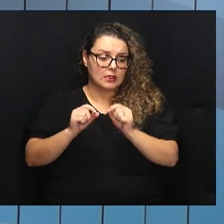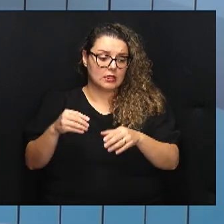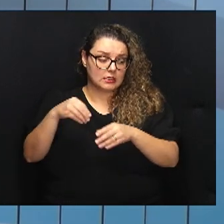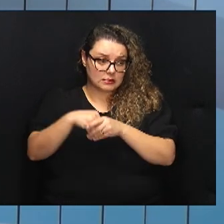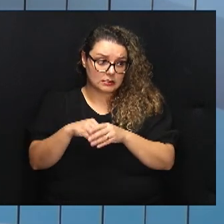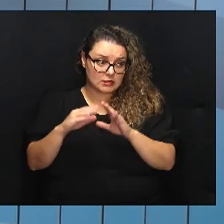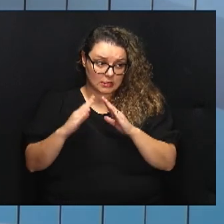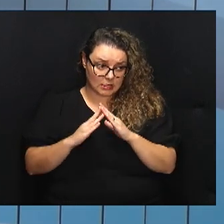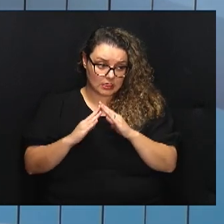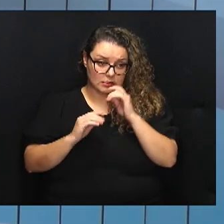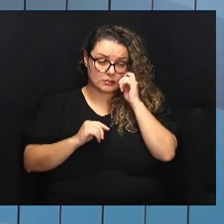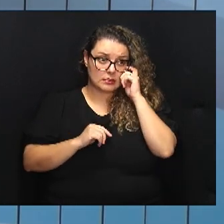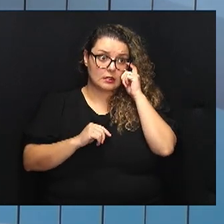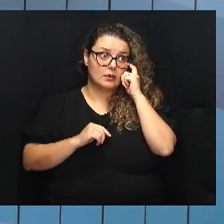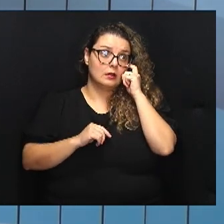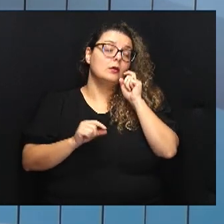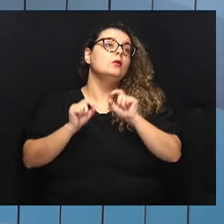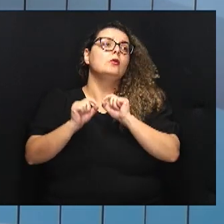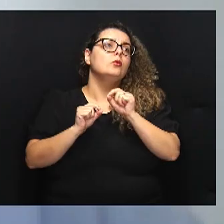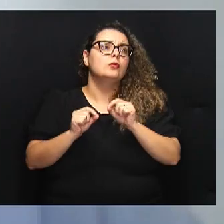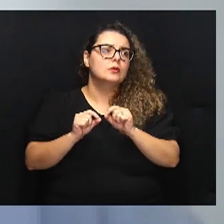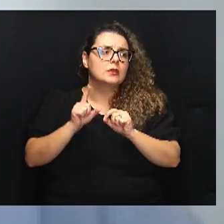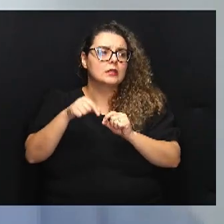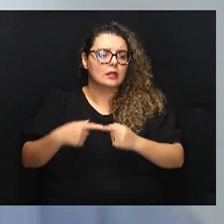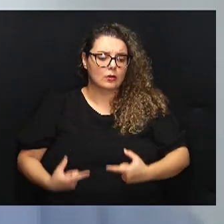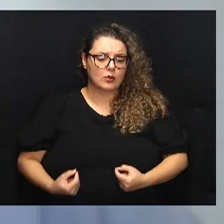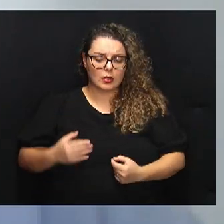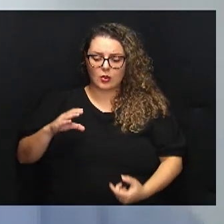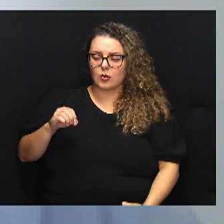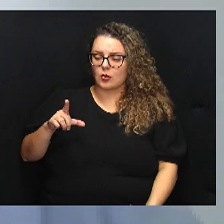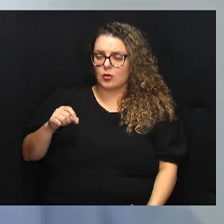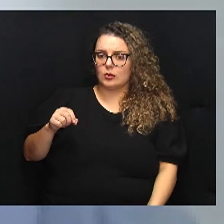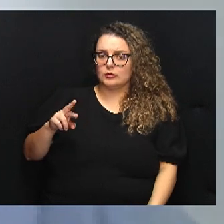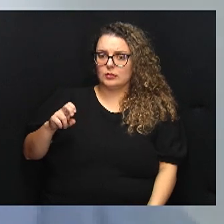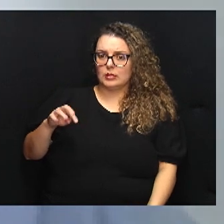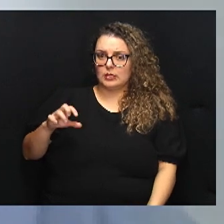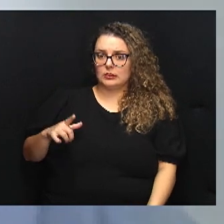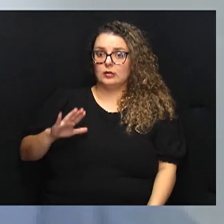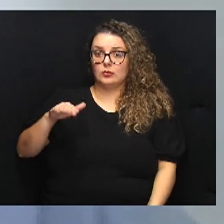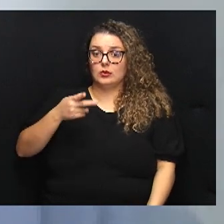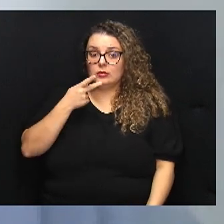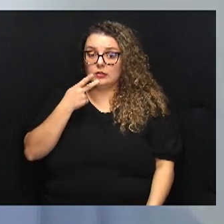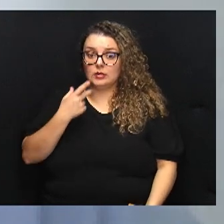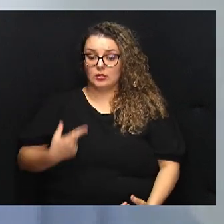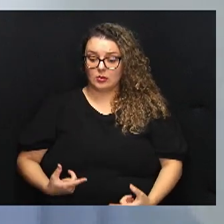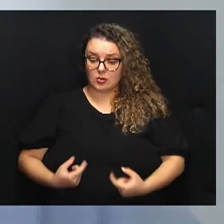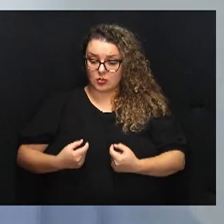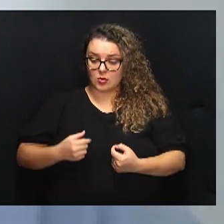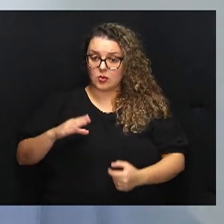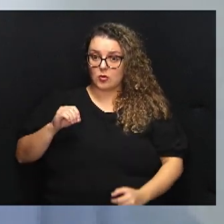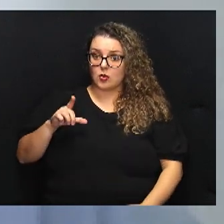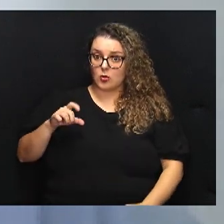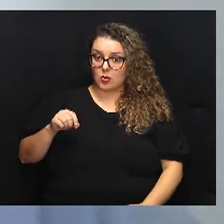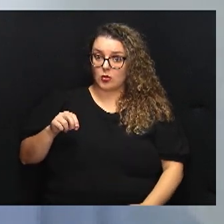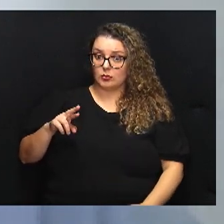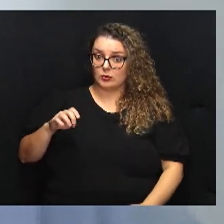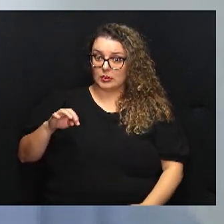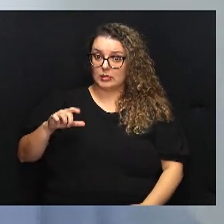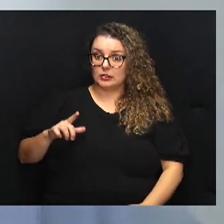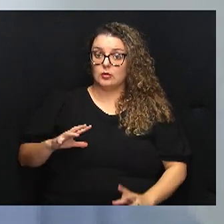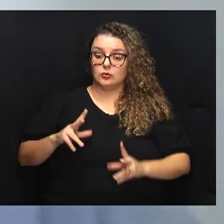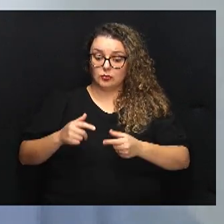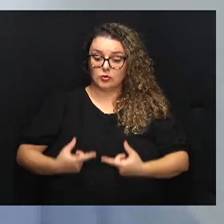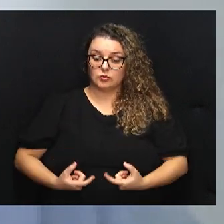o que é o câncer coloretal? Quando a gente fala em câncer coloretal, a gente está falando de todos os